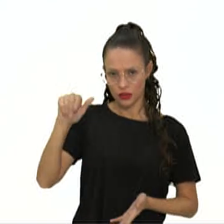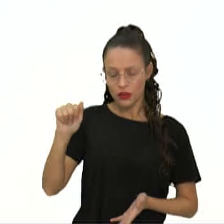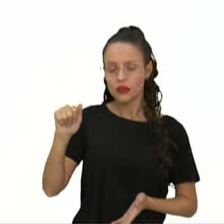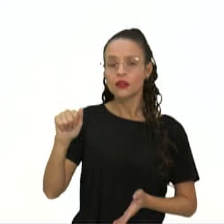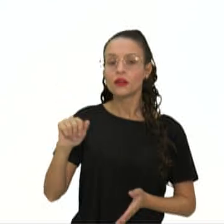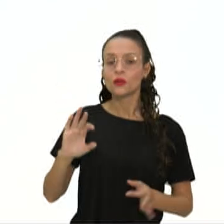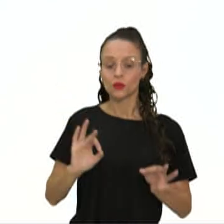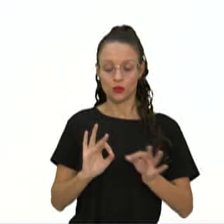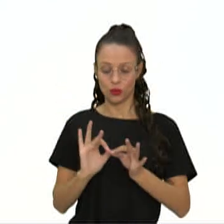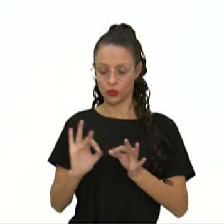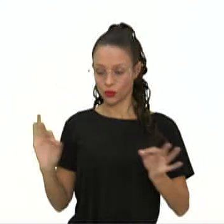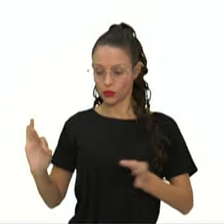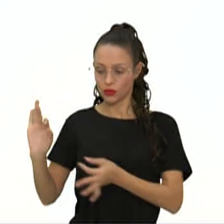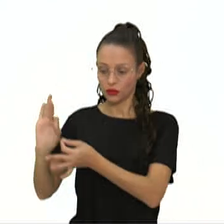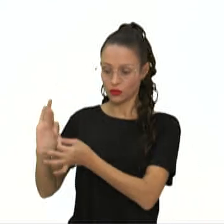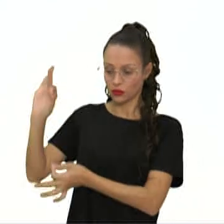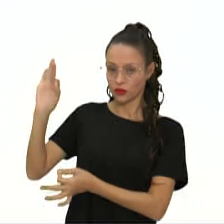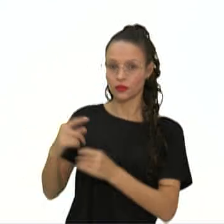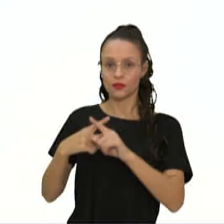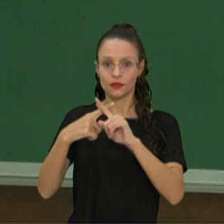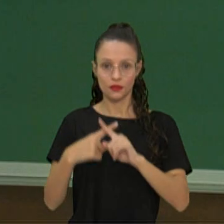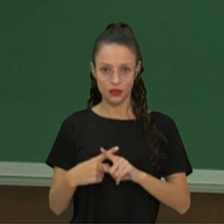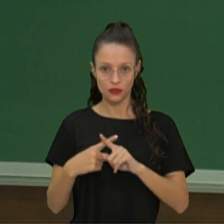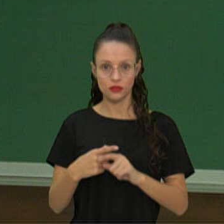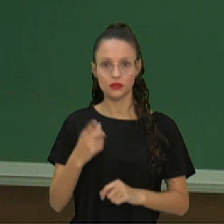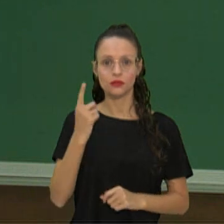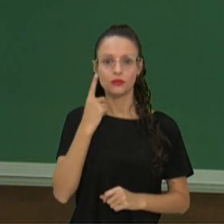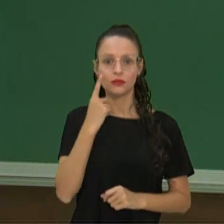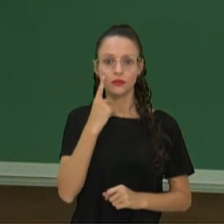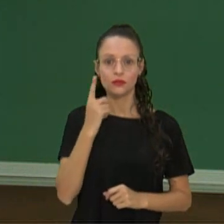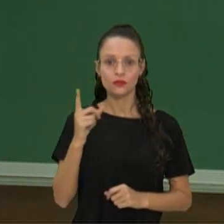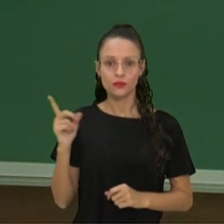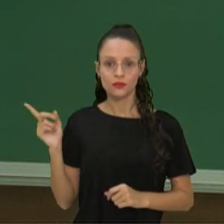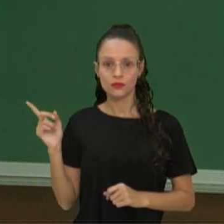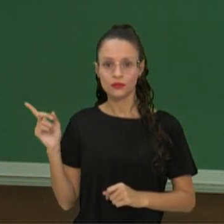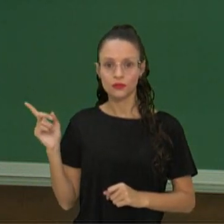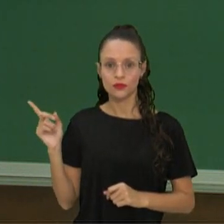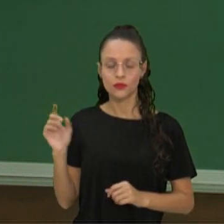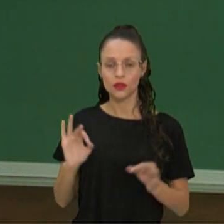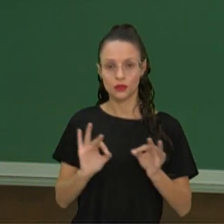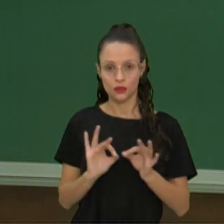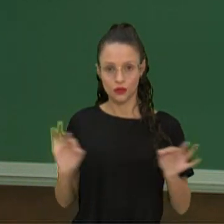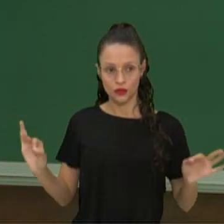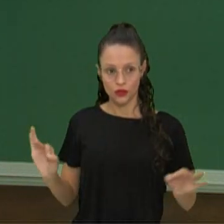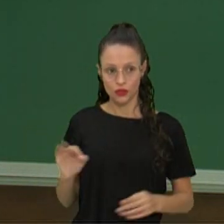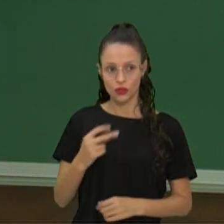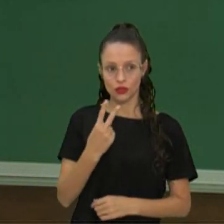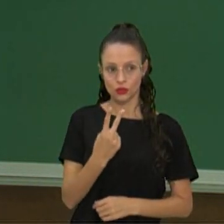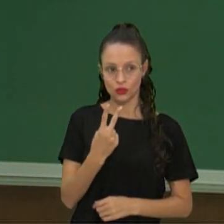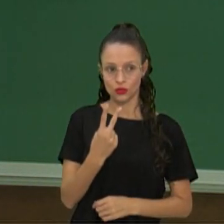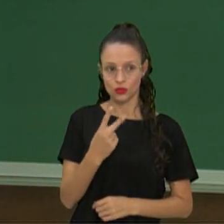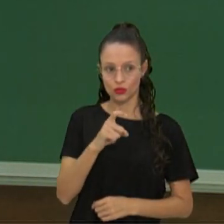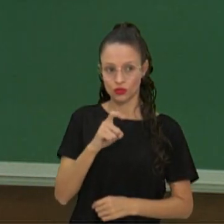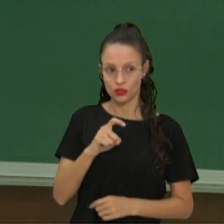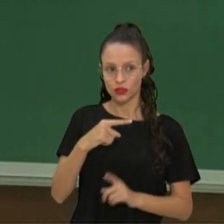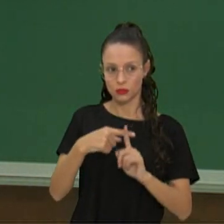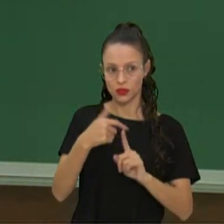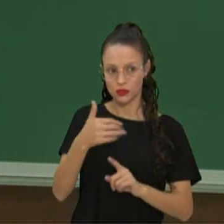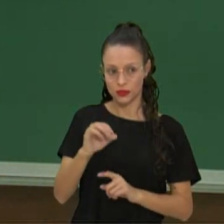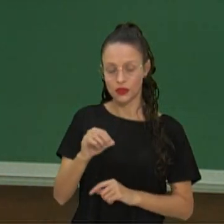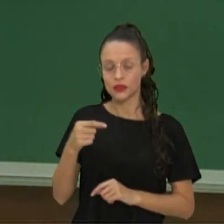o quê? Comprimento vezes largura. Então o que você vai fazer? O comprimento 2x mais 10 e a largura 3x menos